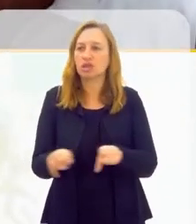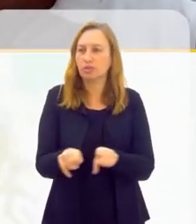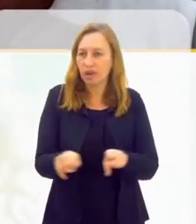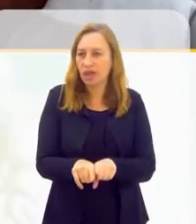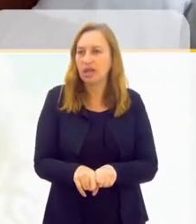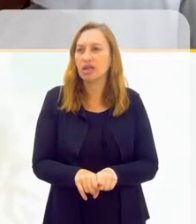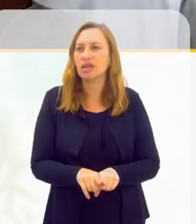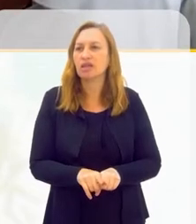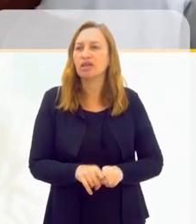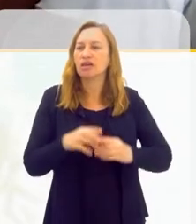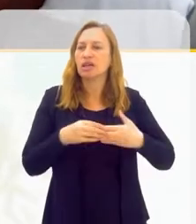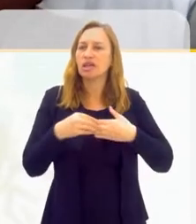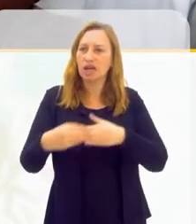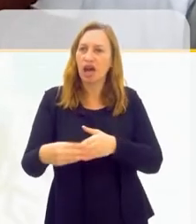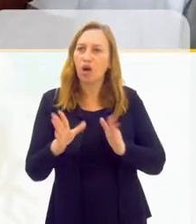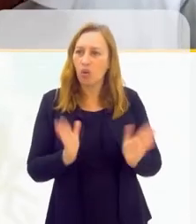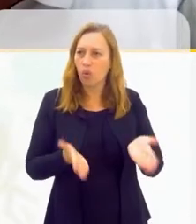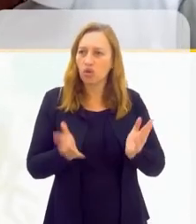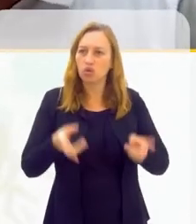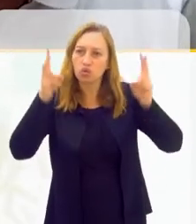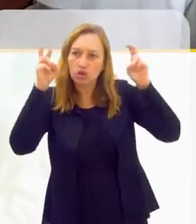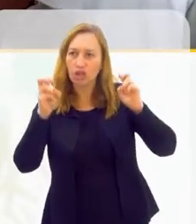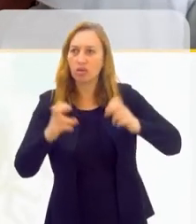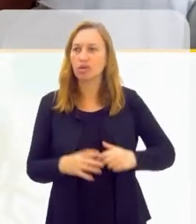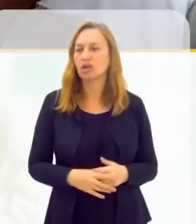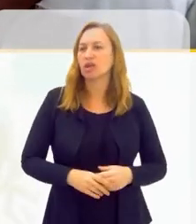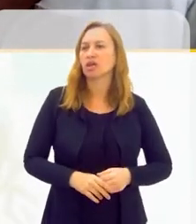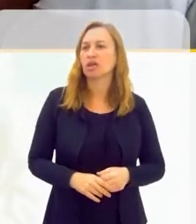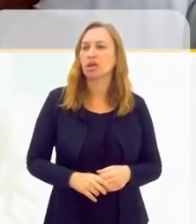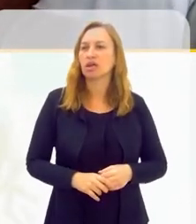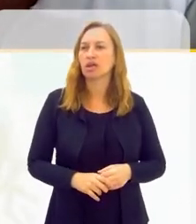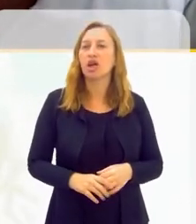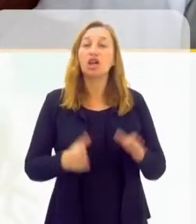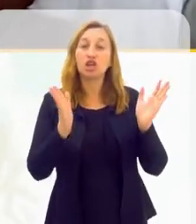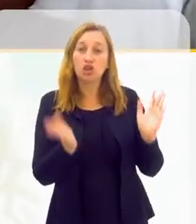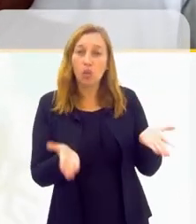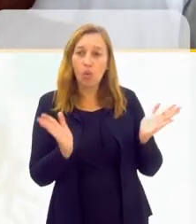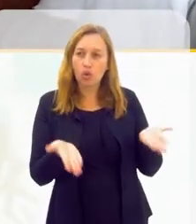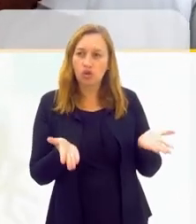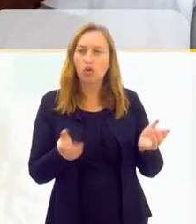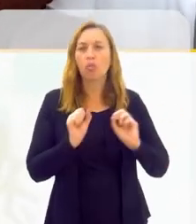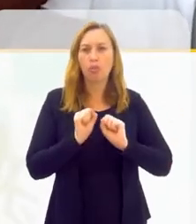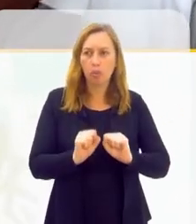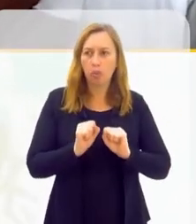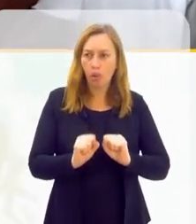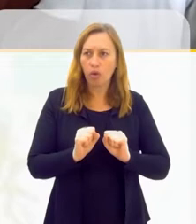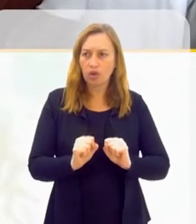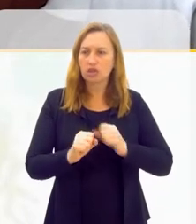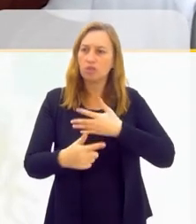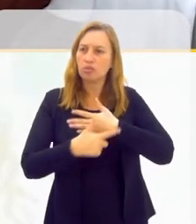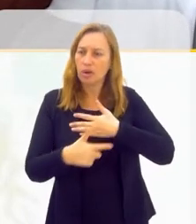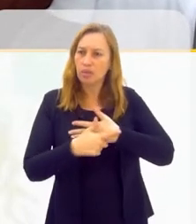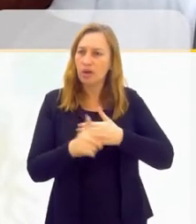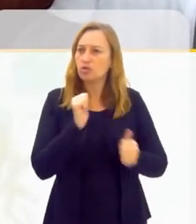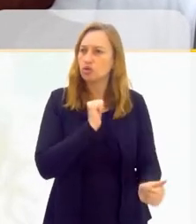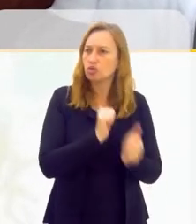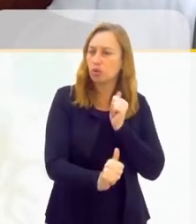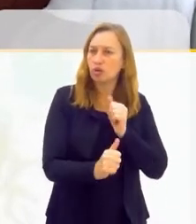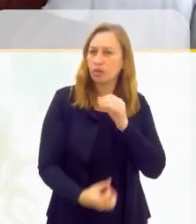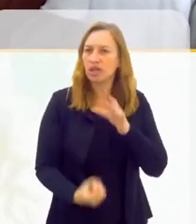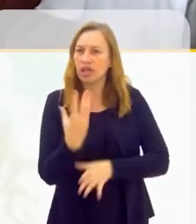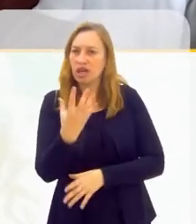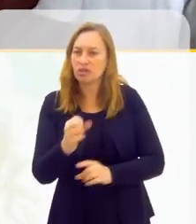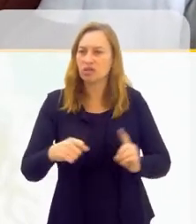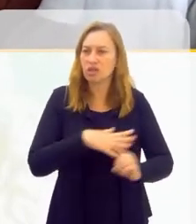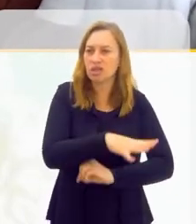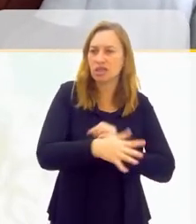bocadinho aquilo que nos vai guiar hoje, não é? Tem a ver com aquilo que hoje em dia pode e deve ser o papel do desporto para a